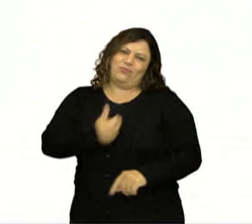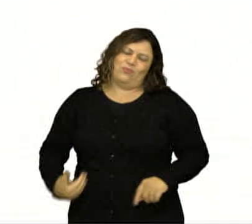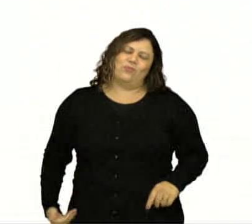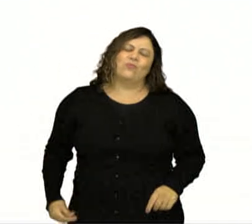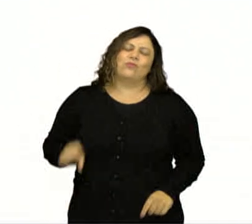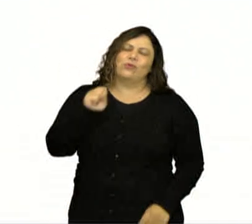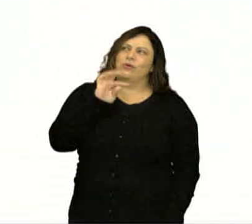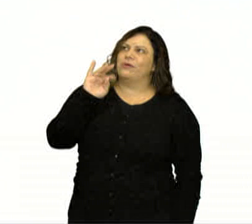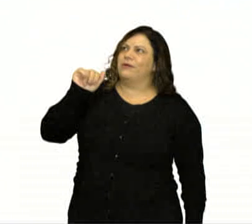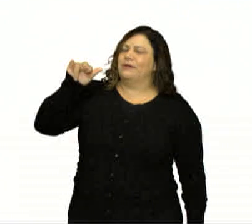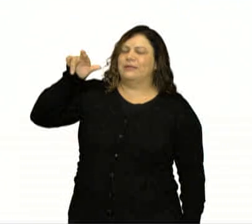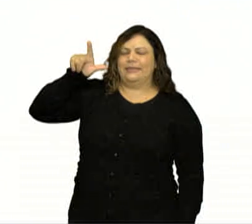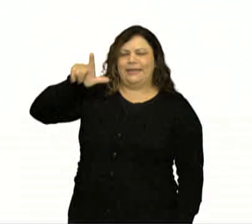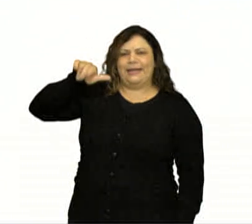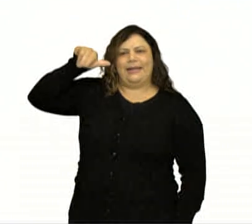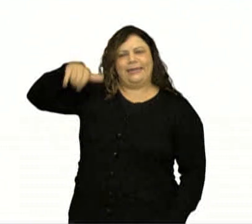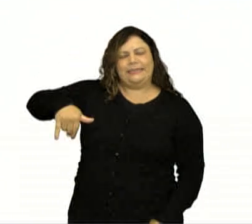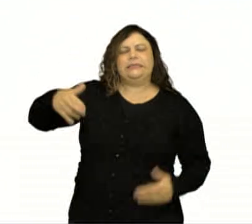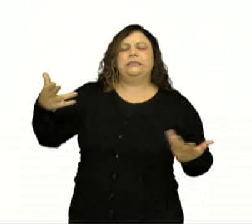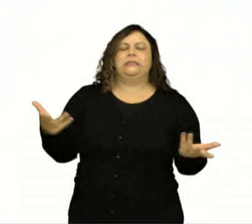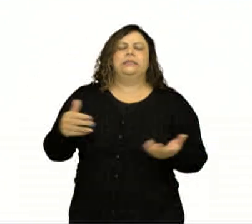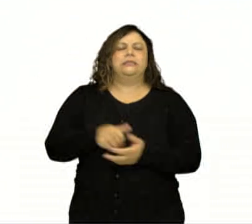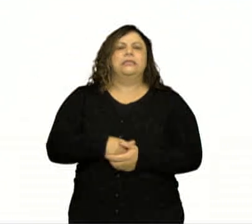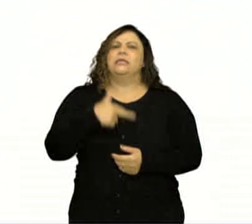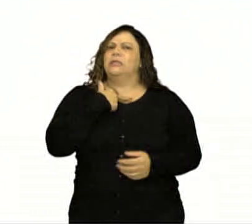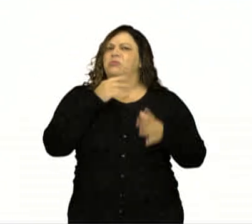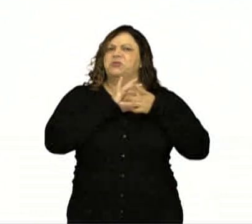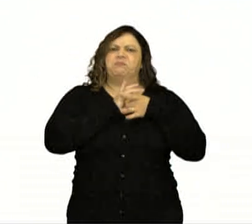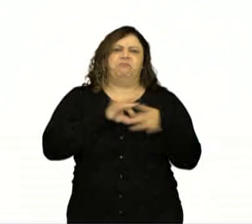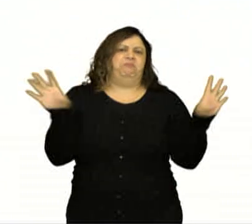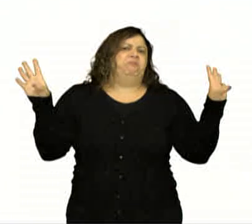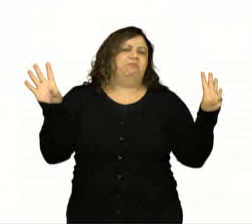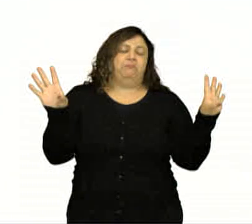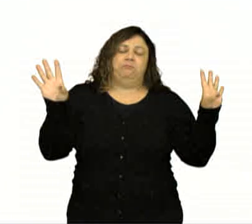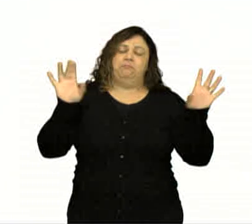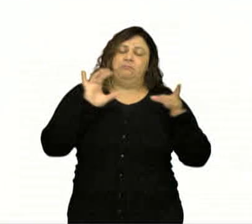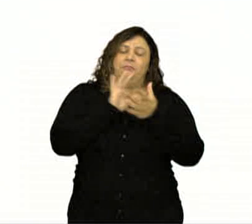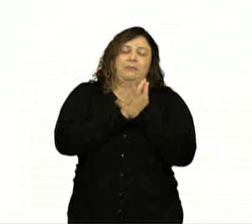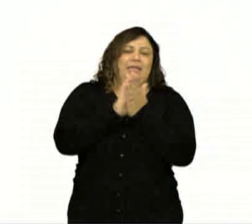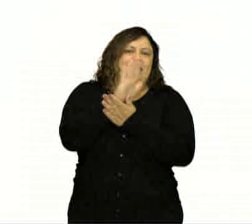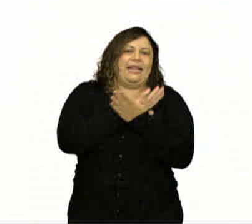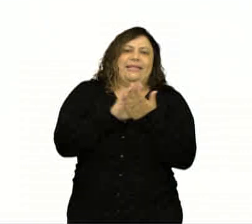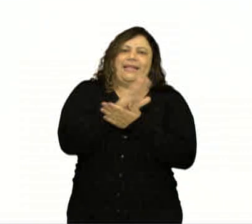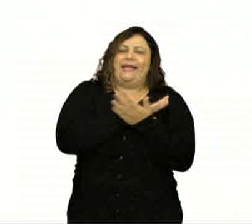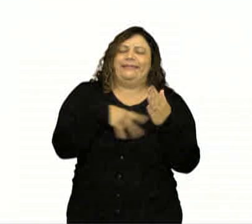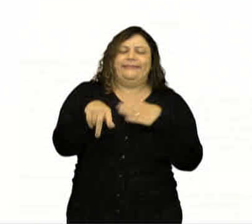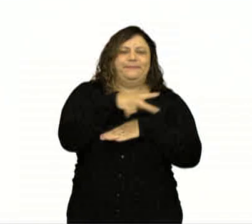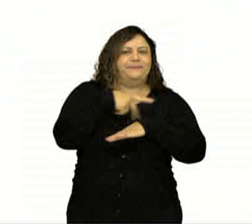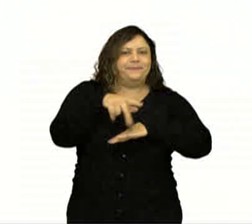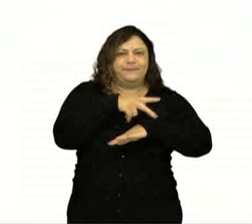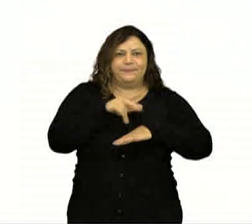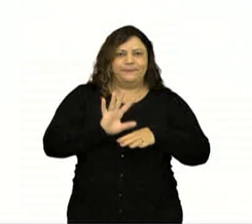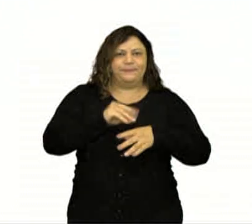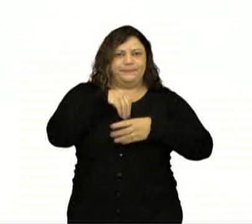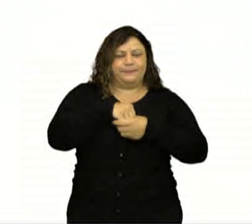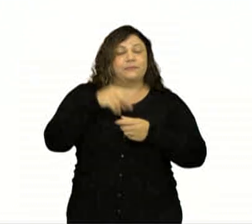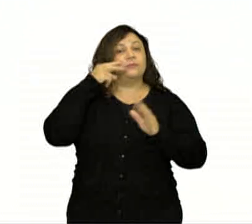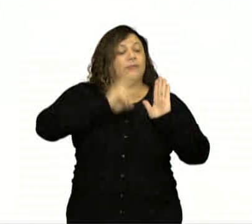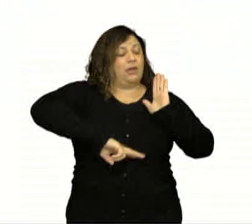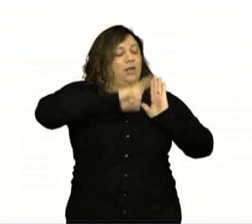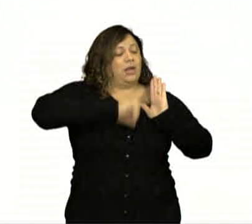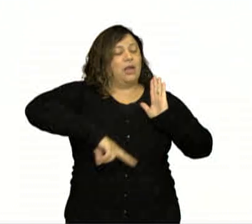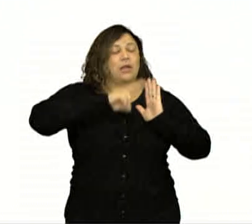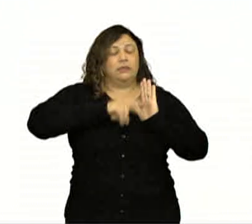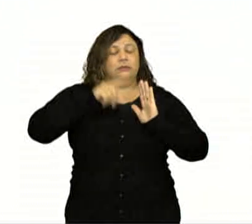sem liberdade de pensamento nem de imprensa, nenhuma liberdade no país. Leia esse texto comigo do